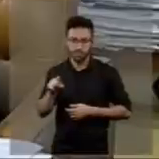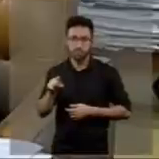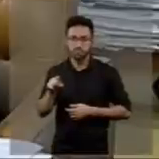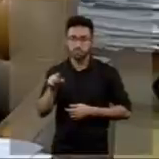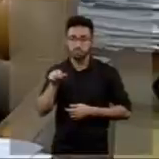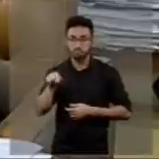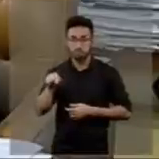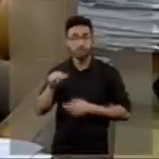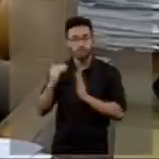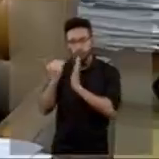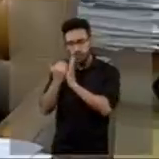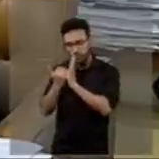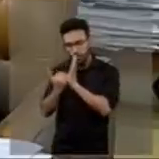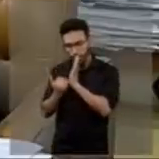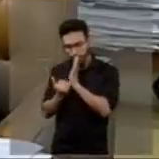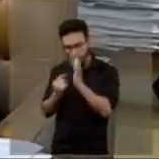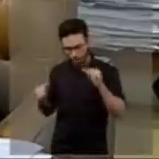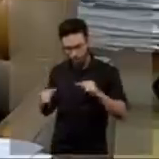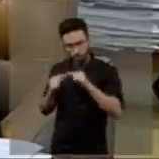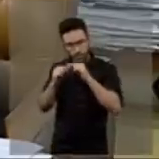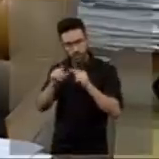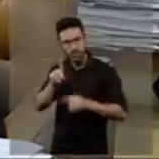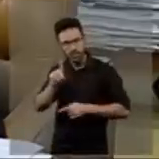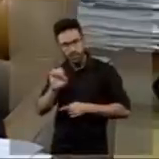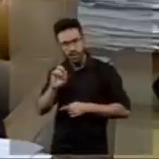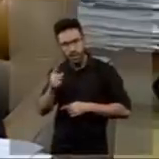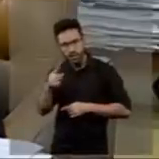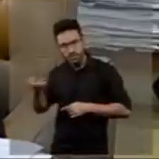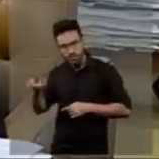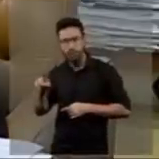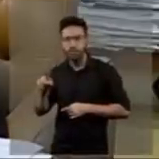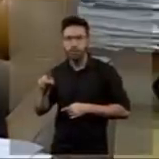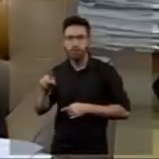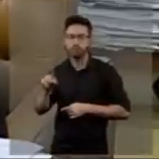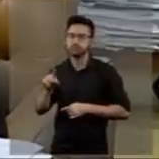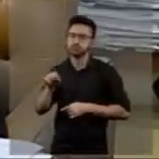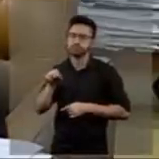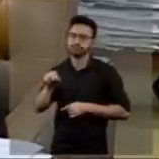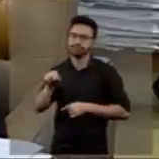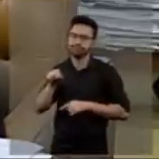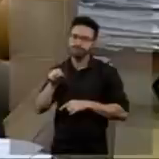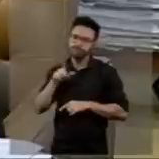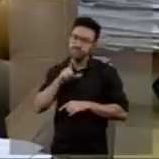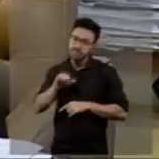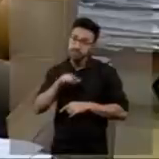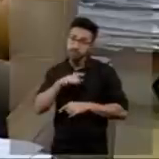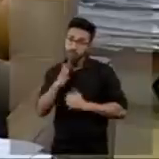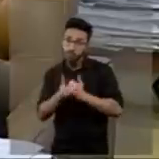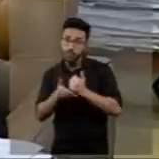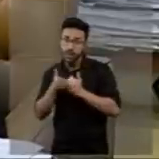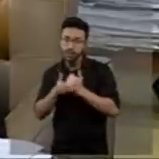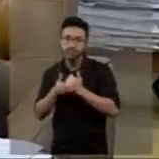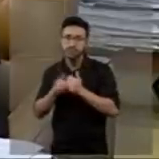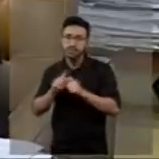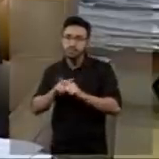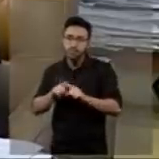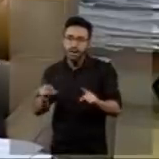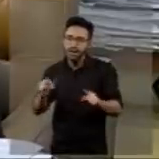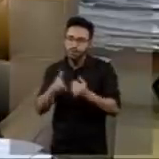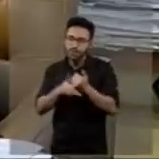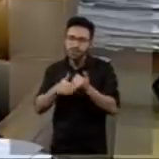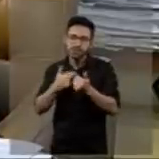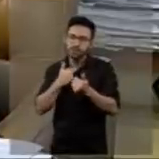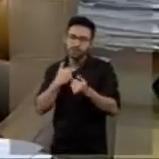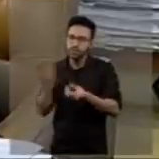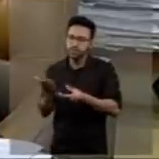de declaração, eles precisam ser alargados quando nós temos como pano de fundo, não um processo normal, mas um